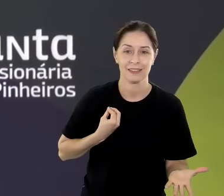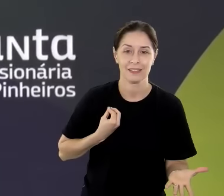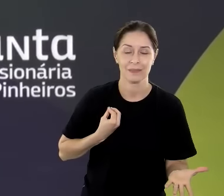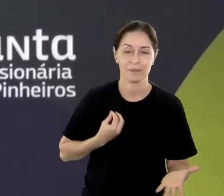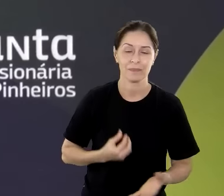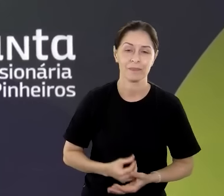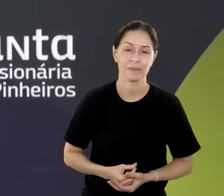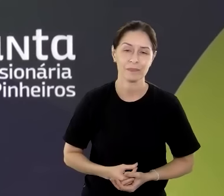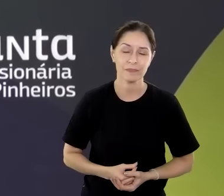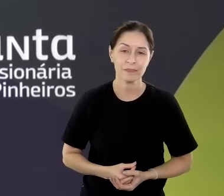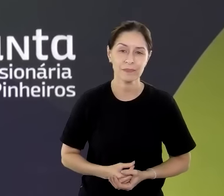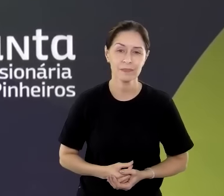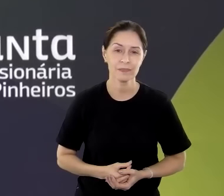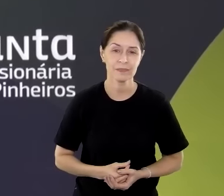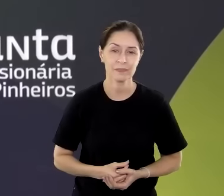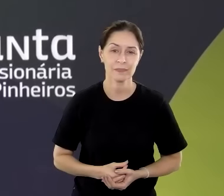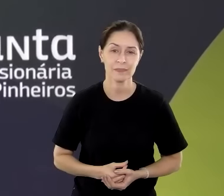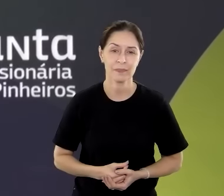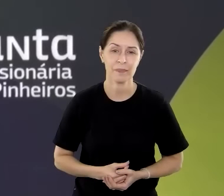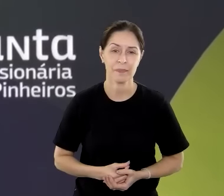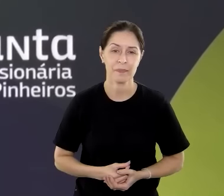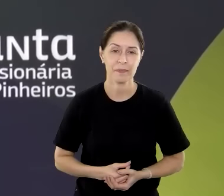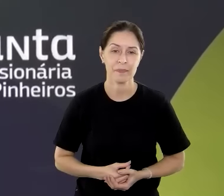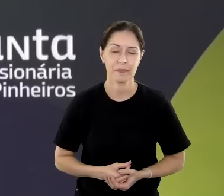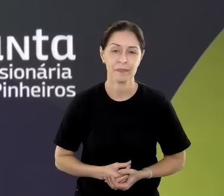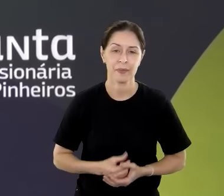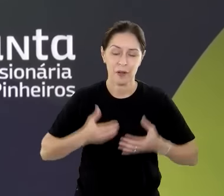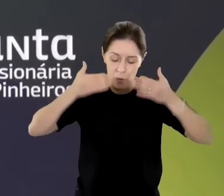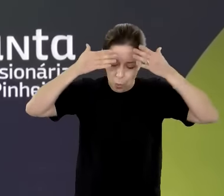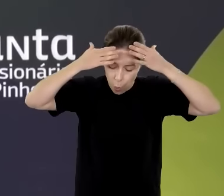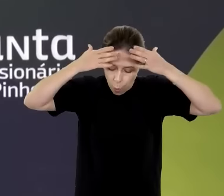O que, que ele está dizendo? O corpo é mais que as vestes. Você tem um corpo.